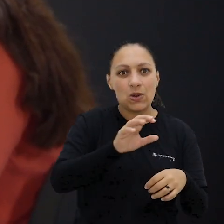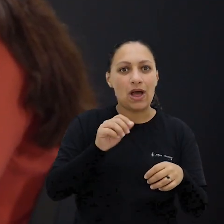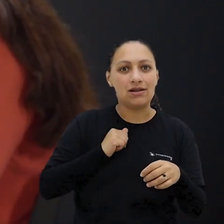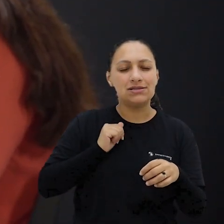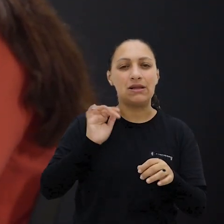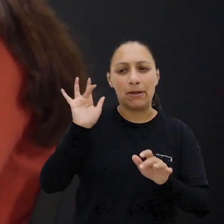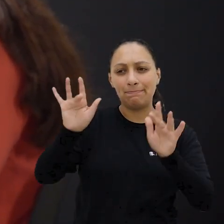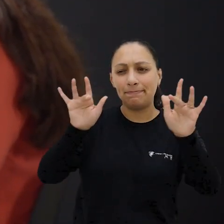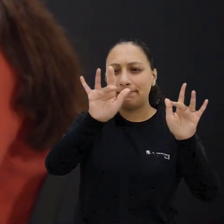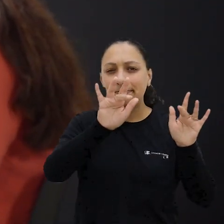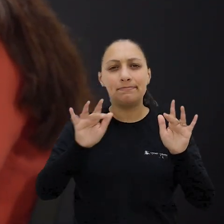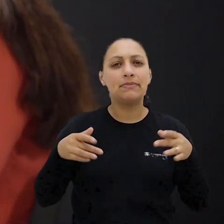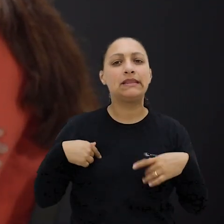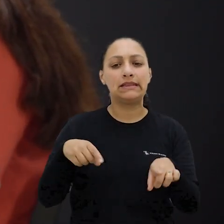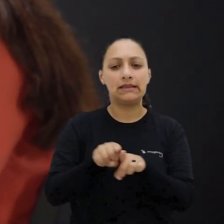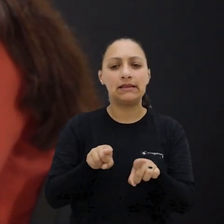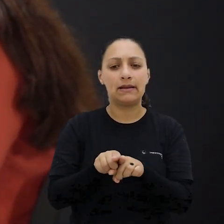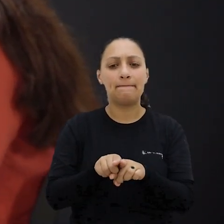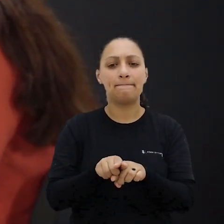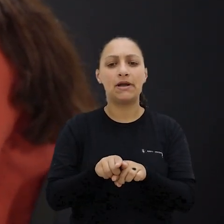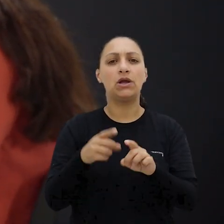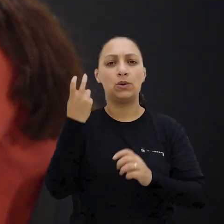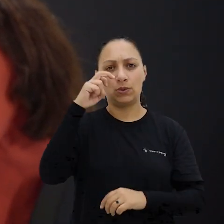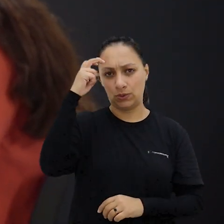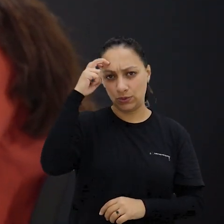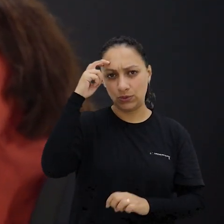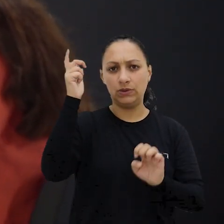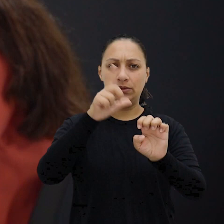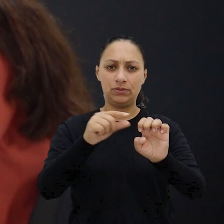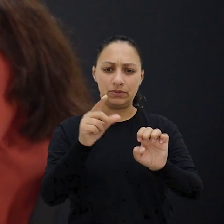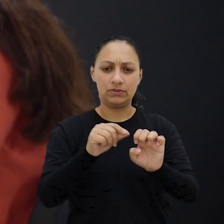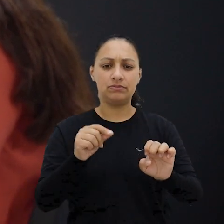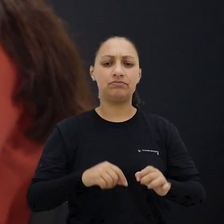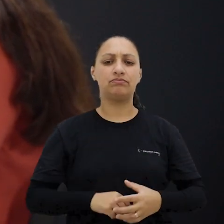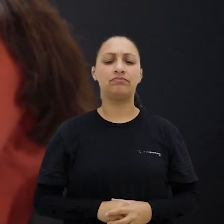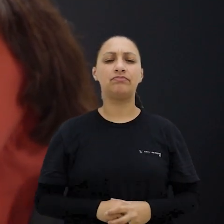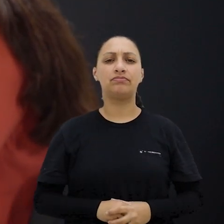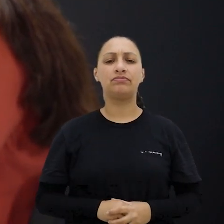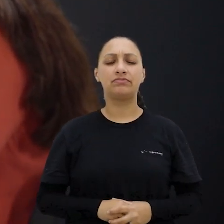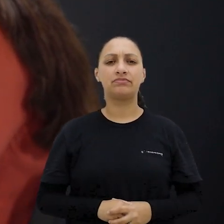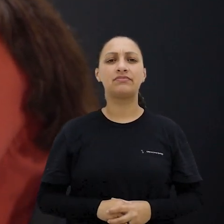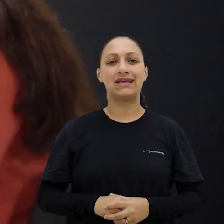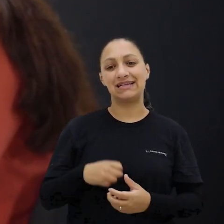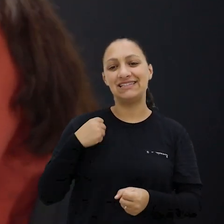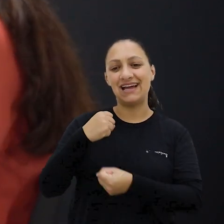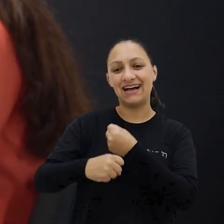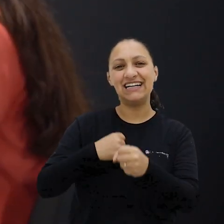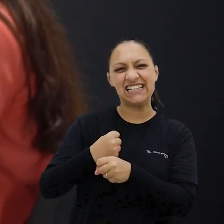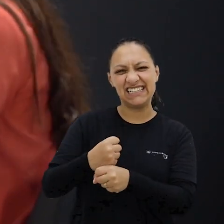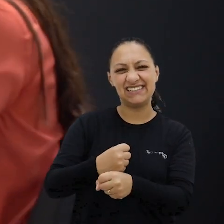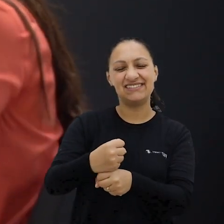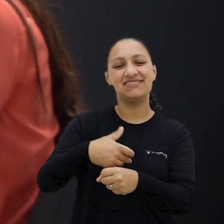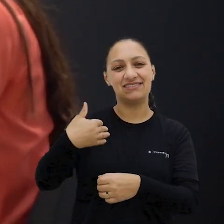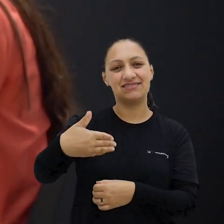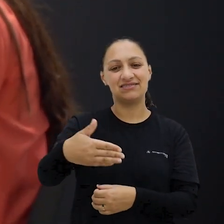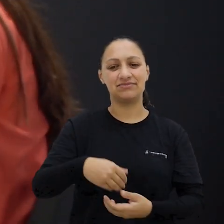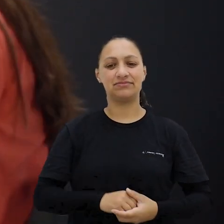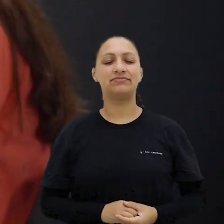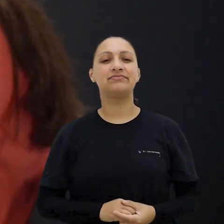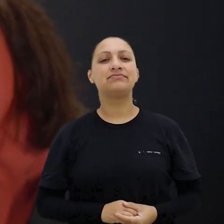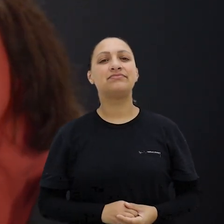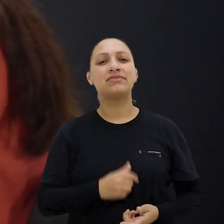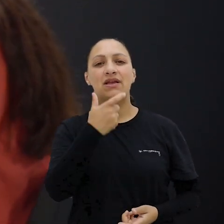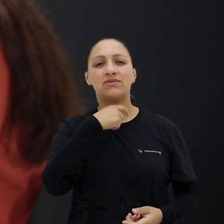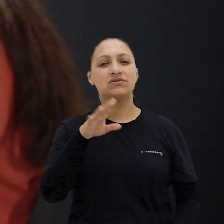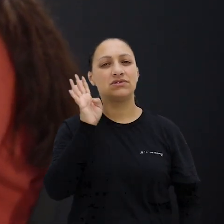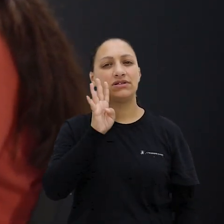aí sim fomentar de fato, né, a cultura e o empreendedorismo, que é o nosso grande objetivo há muitos anos. Muitos anos.